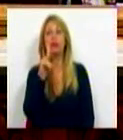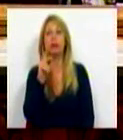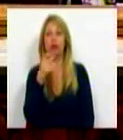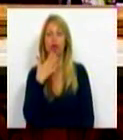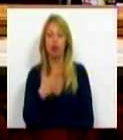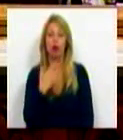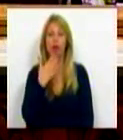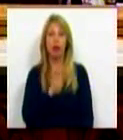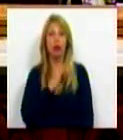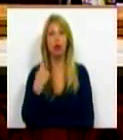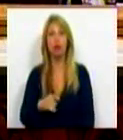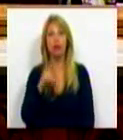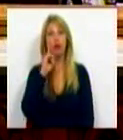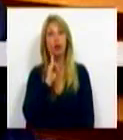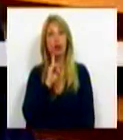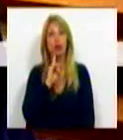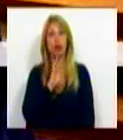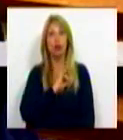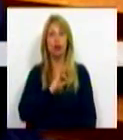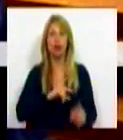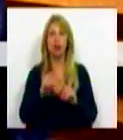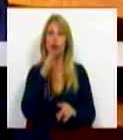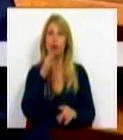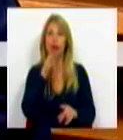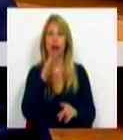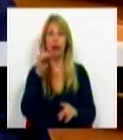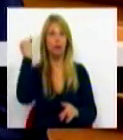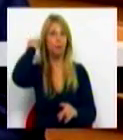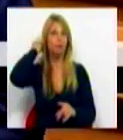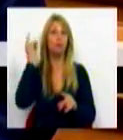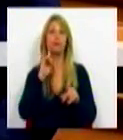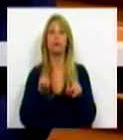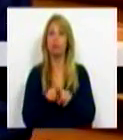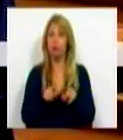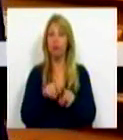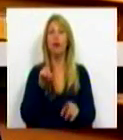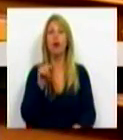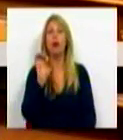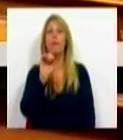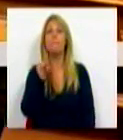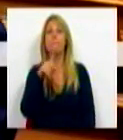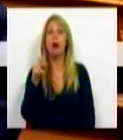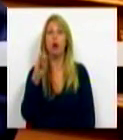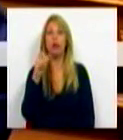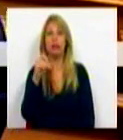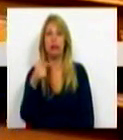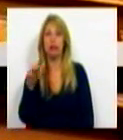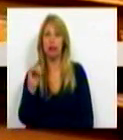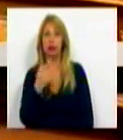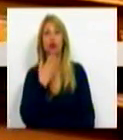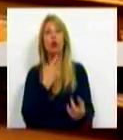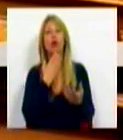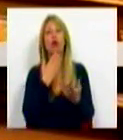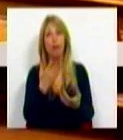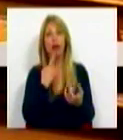Obrigado, Sr. Presidente. Senhoras deputadas Joana Mortágua e Paula Santos, obrigado pelas questões colocadas.